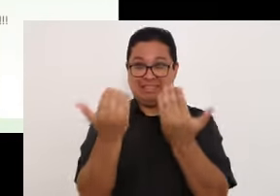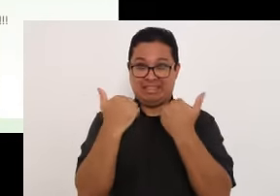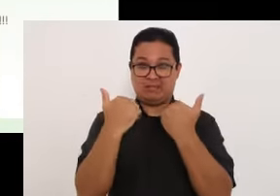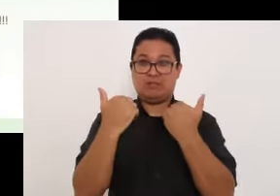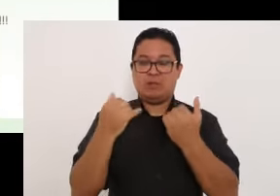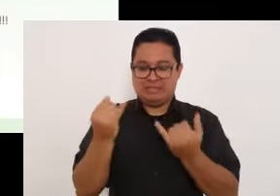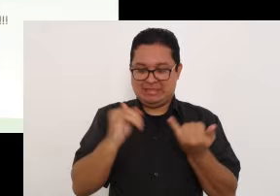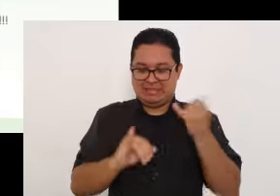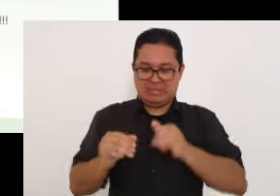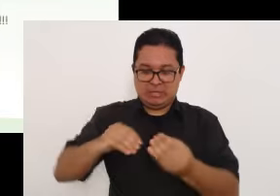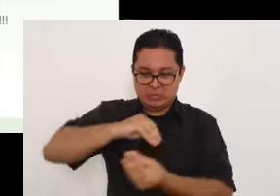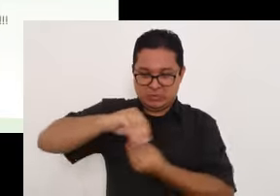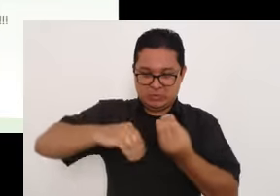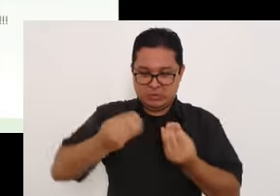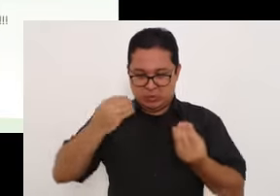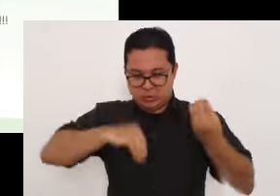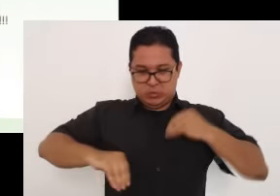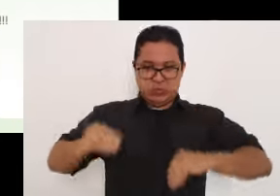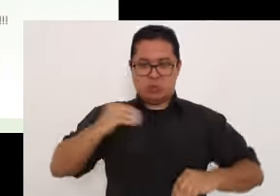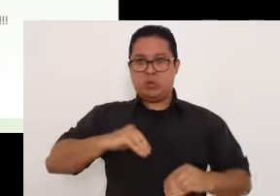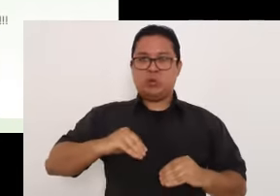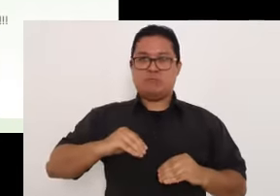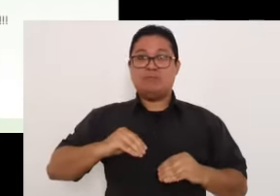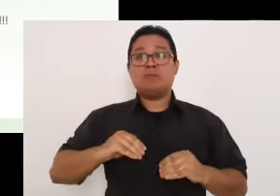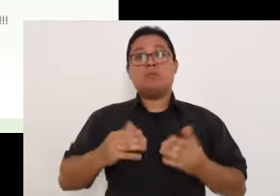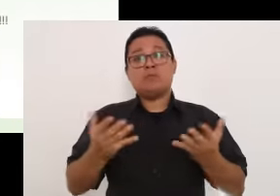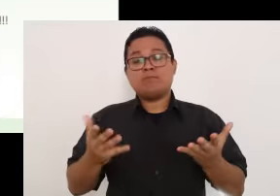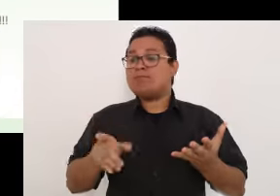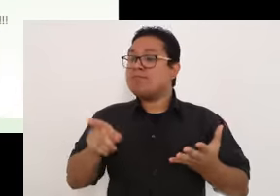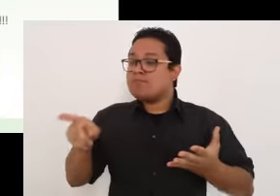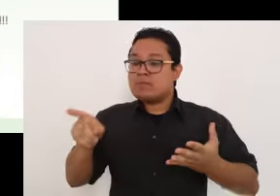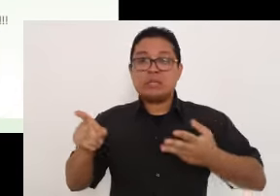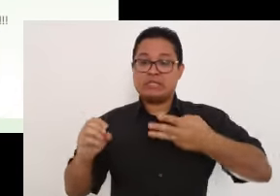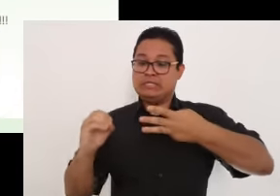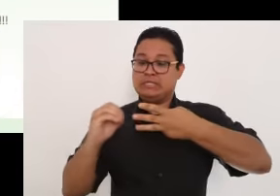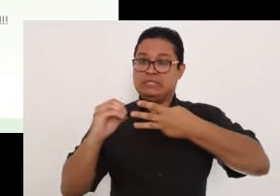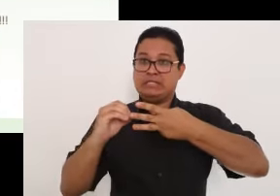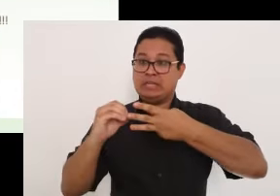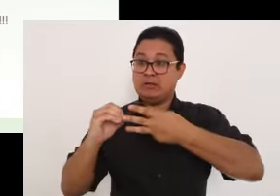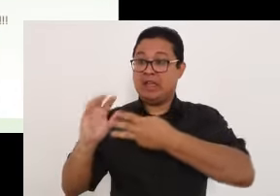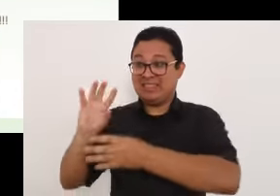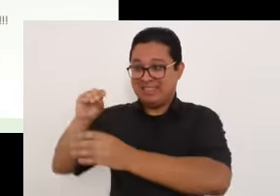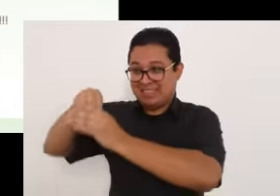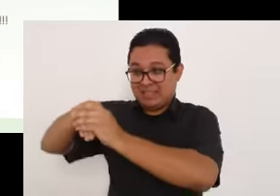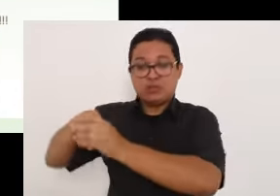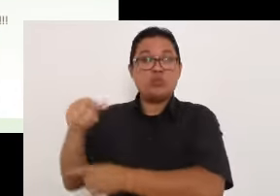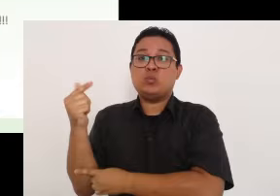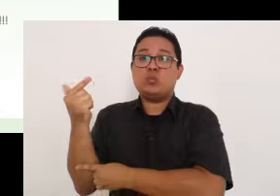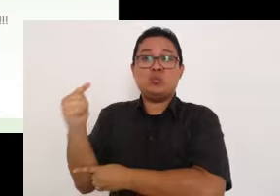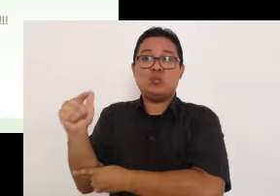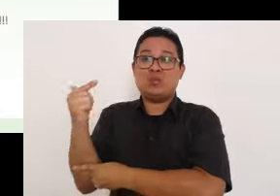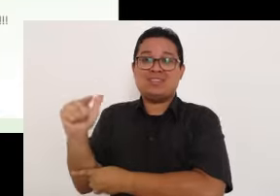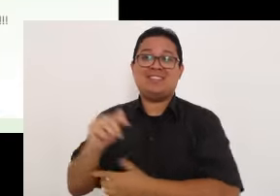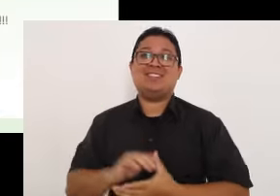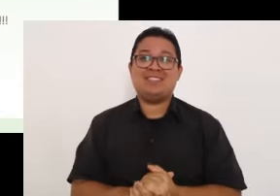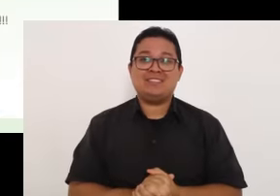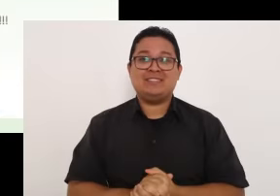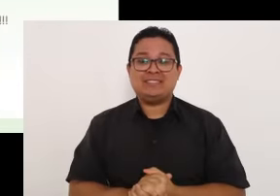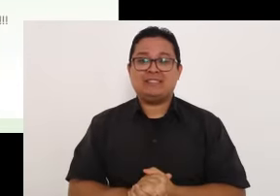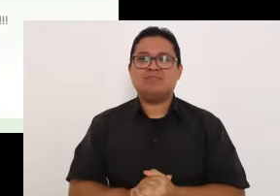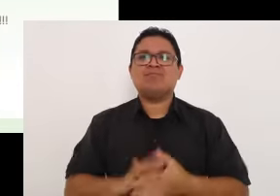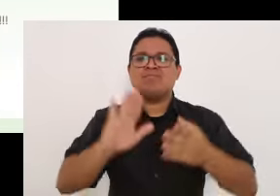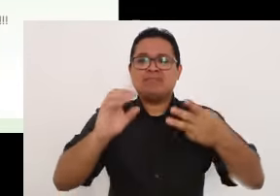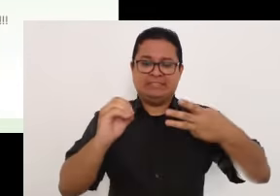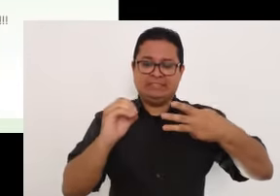nas células. Ora, um vírus fora de uma célula, ele é tão ativo quanto esse